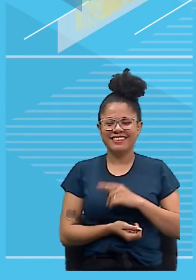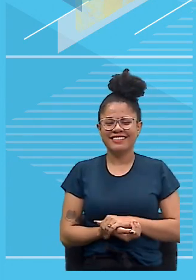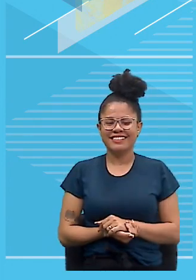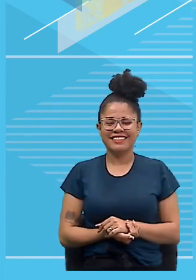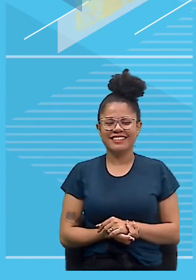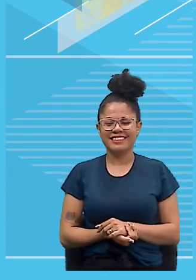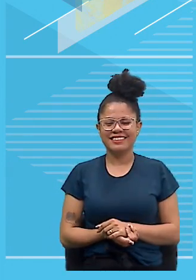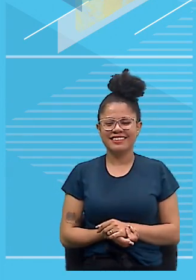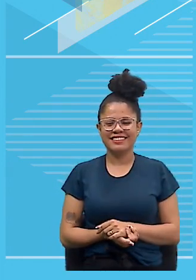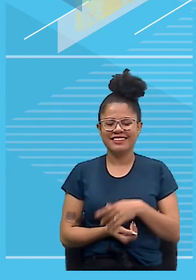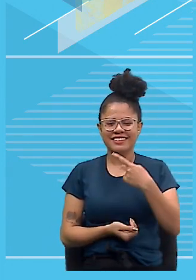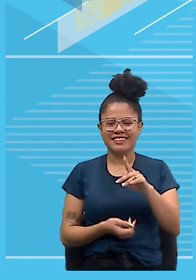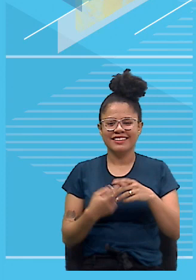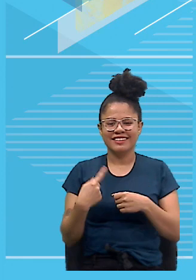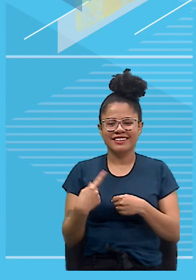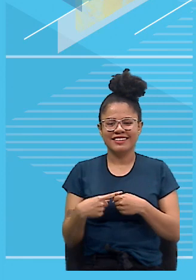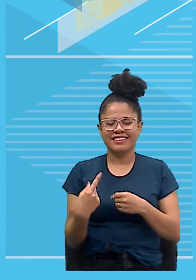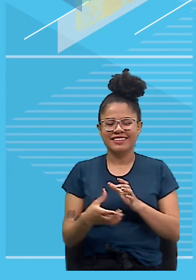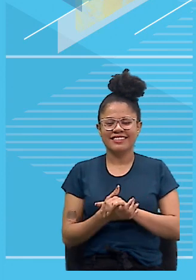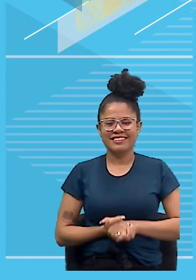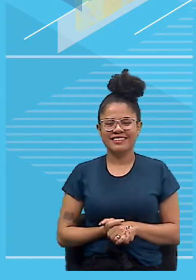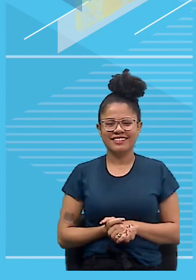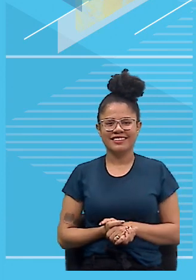distância entre Teresina e Miguel leão